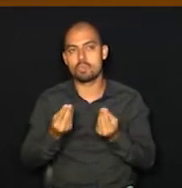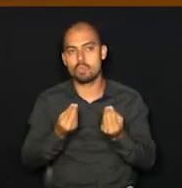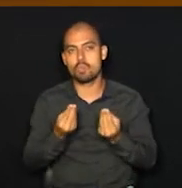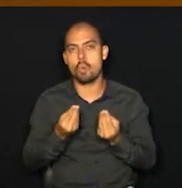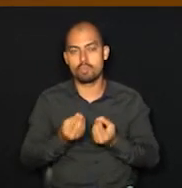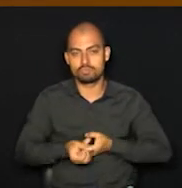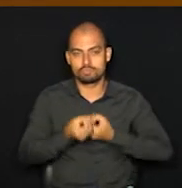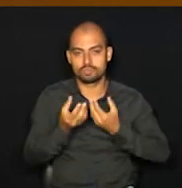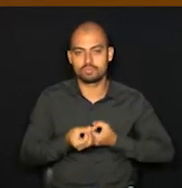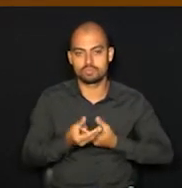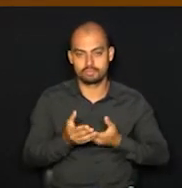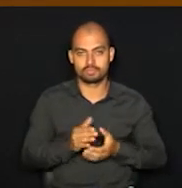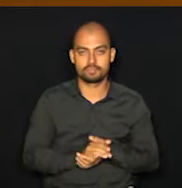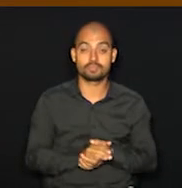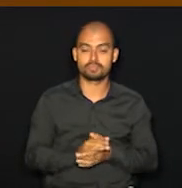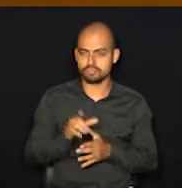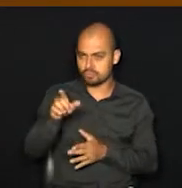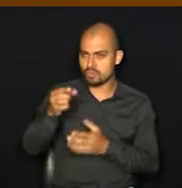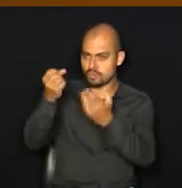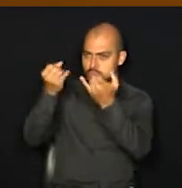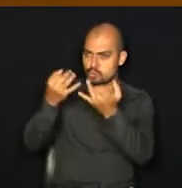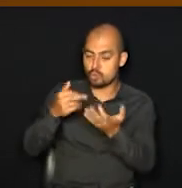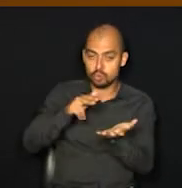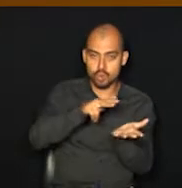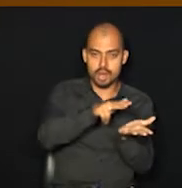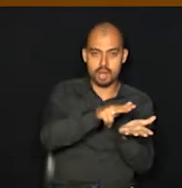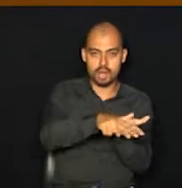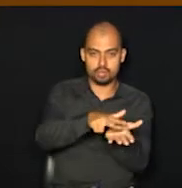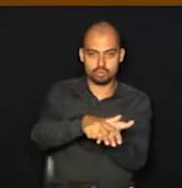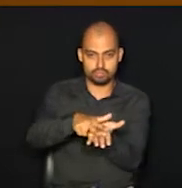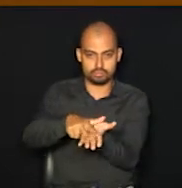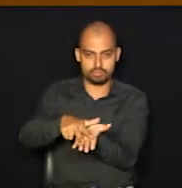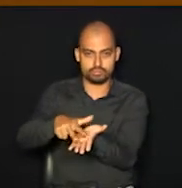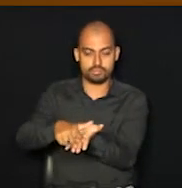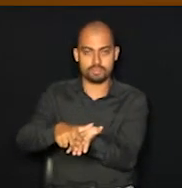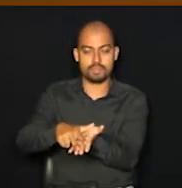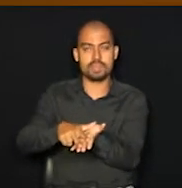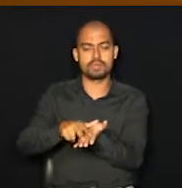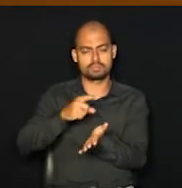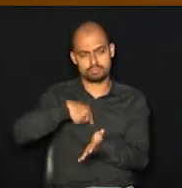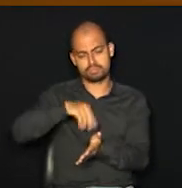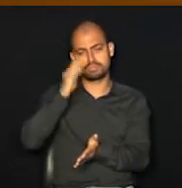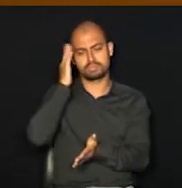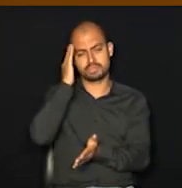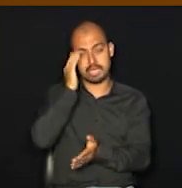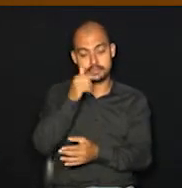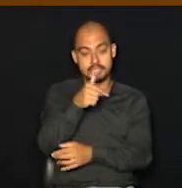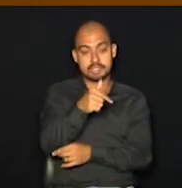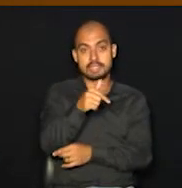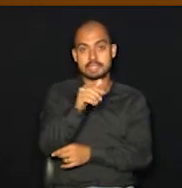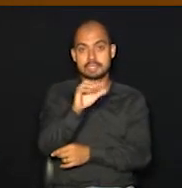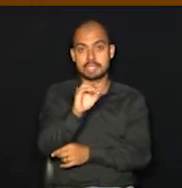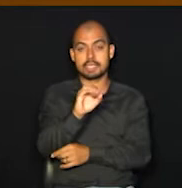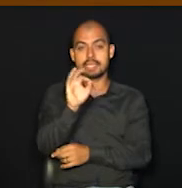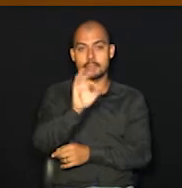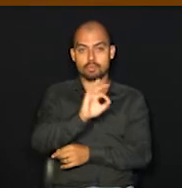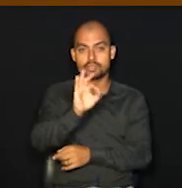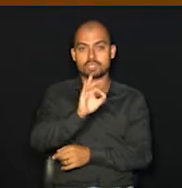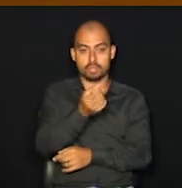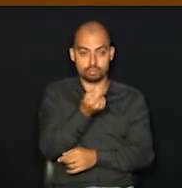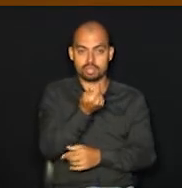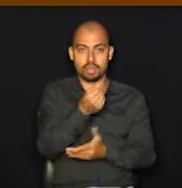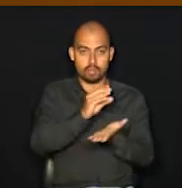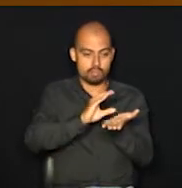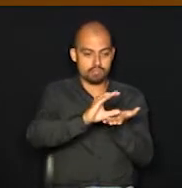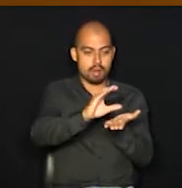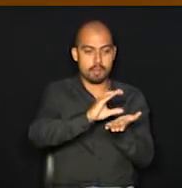Então, o senhor falou da questão dos leitos, a disponibilidade de leitos, a gente sabe que 70% do custo de um leito